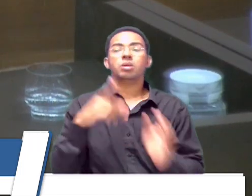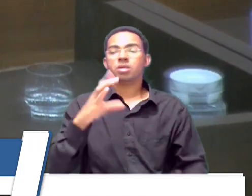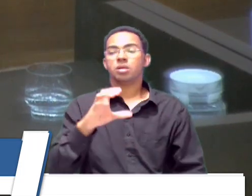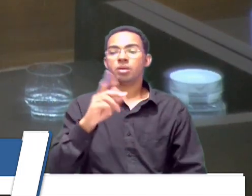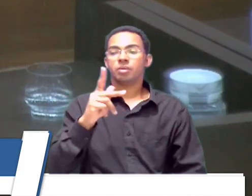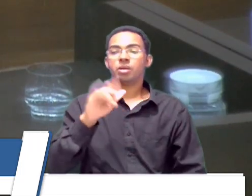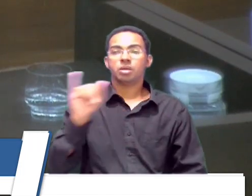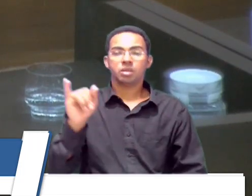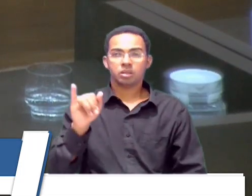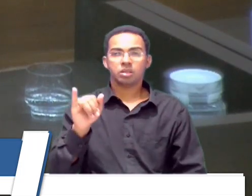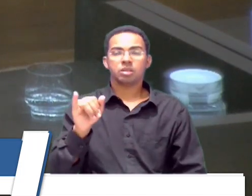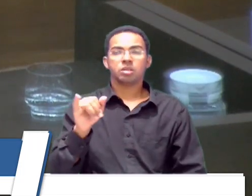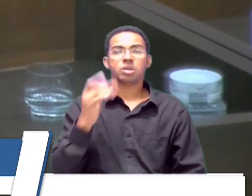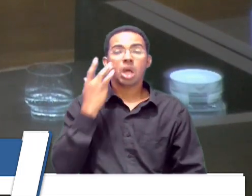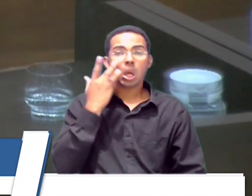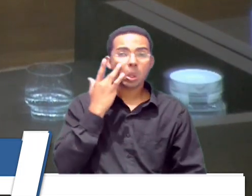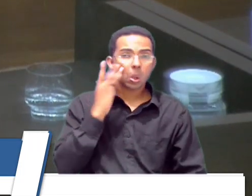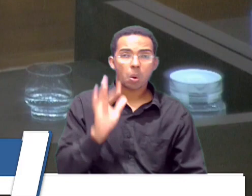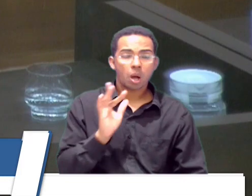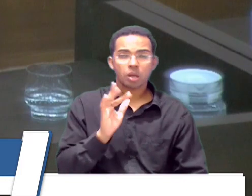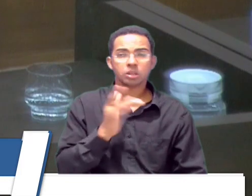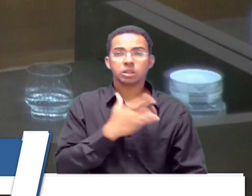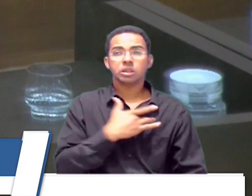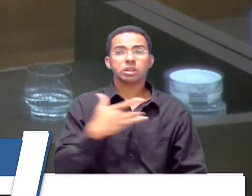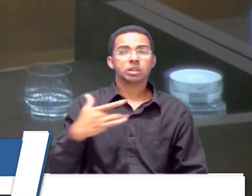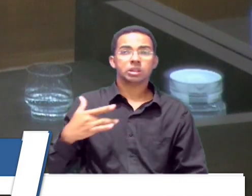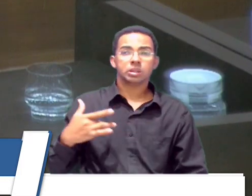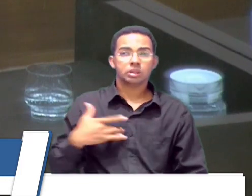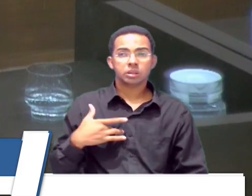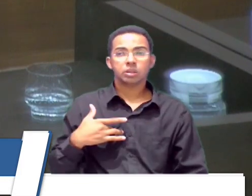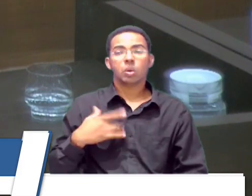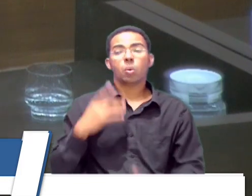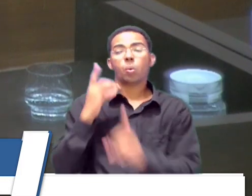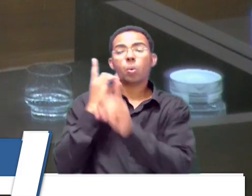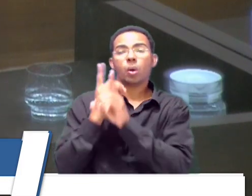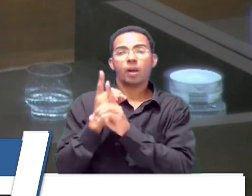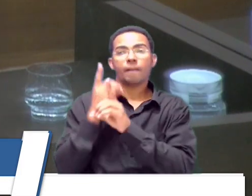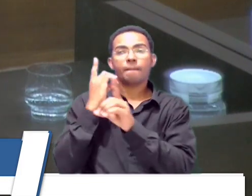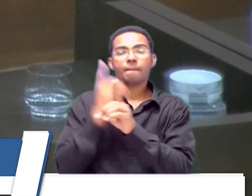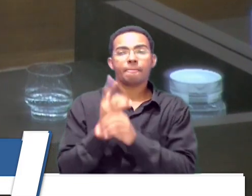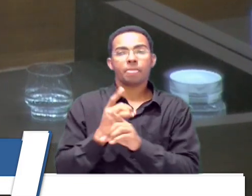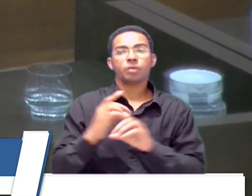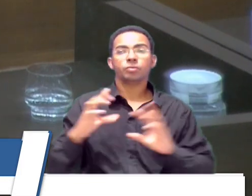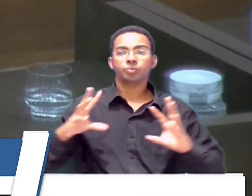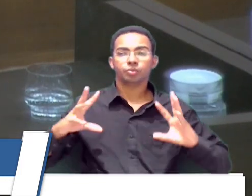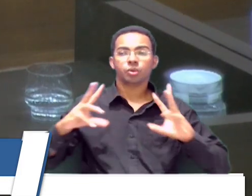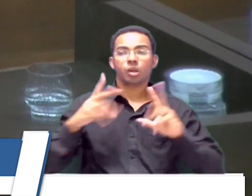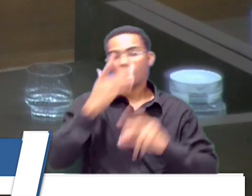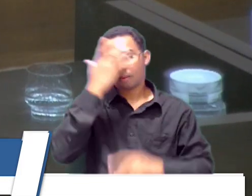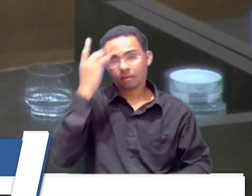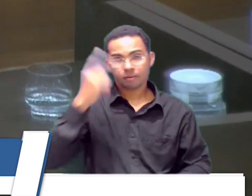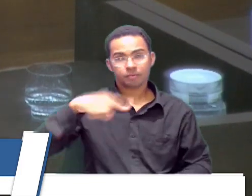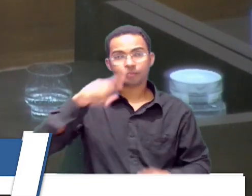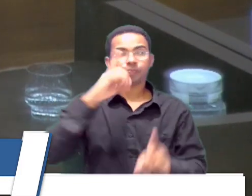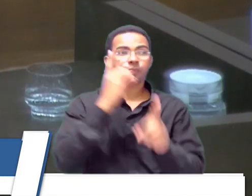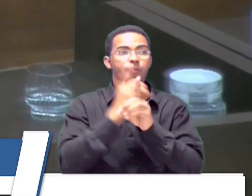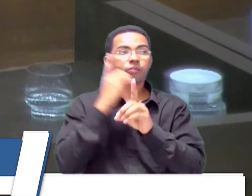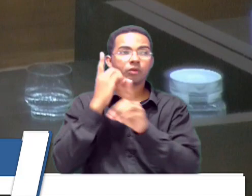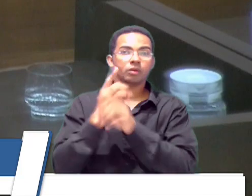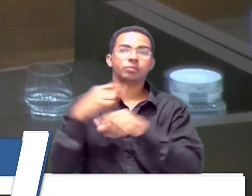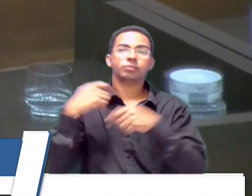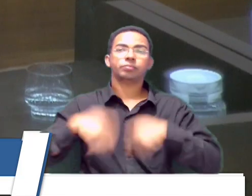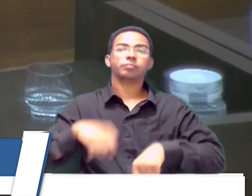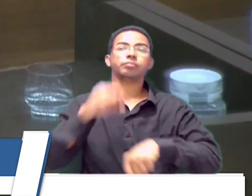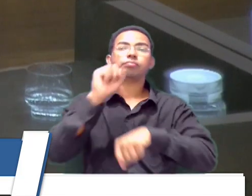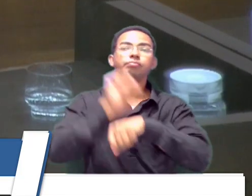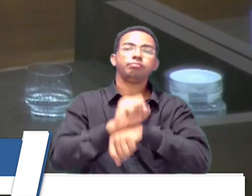Eu não acho que a saúde, que o atendimento de todo mundo que vocês atendem, tem que